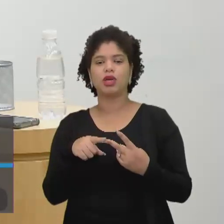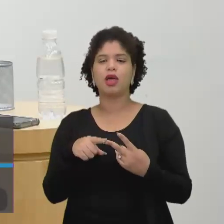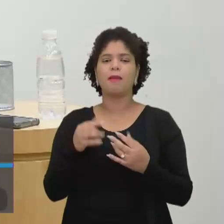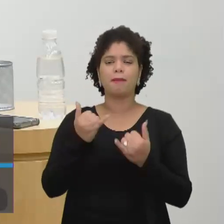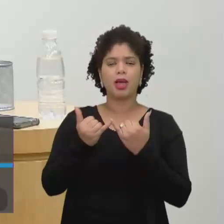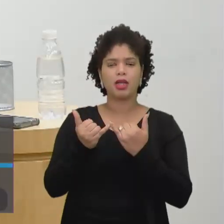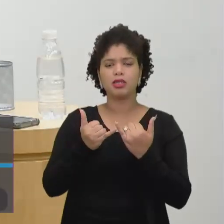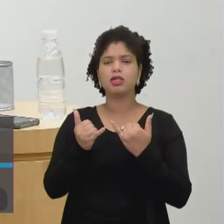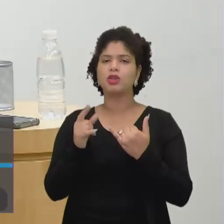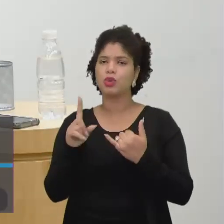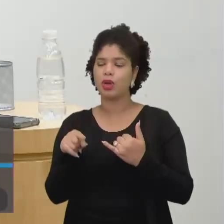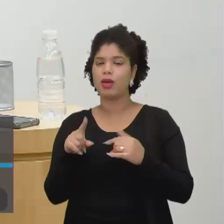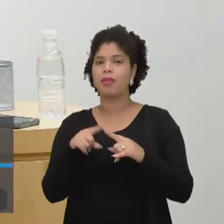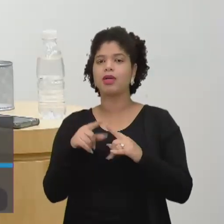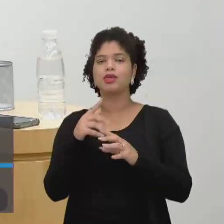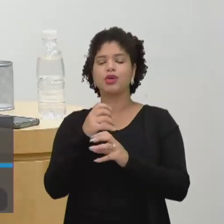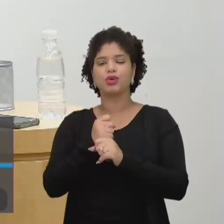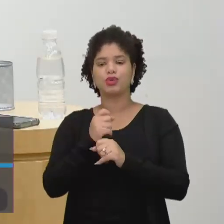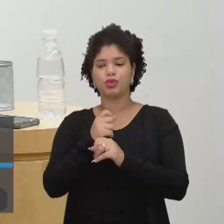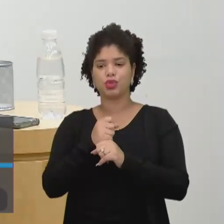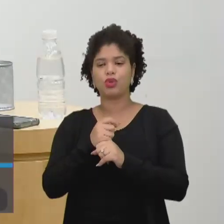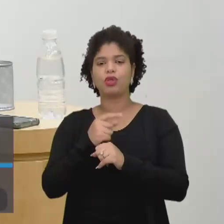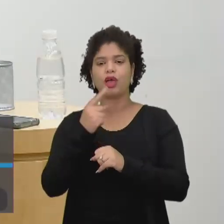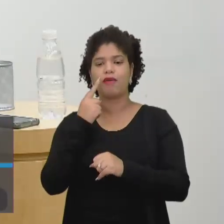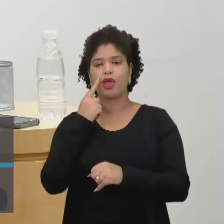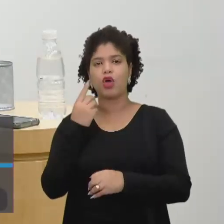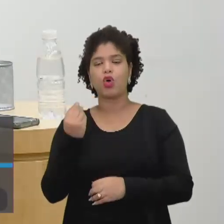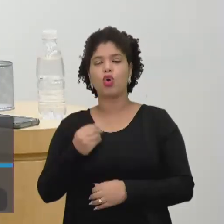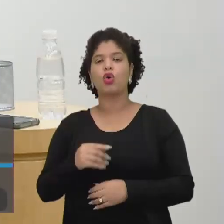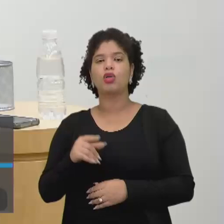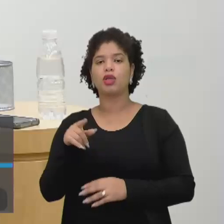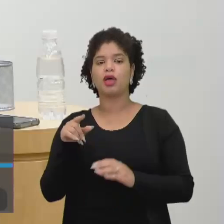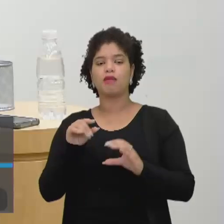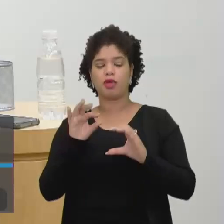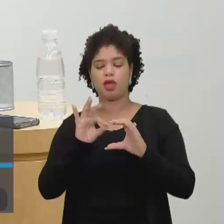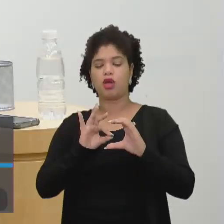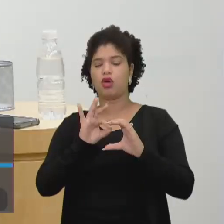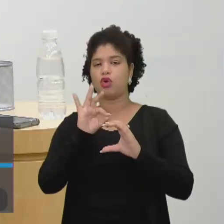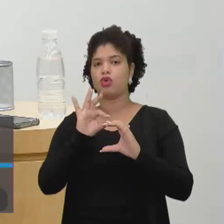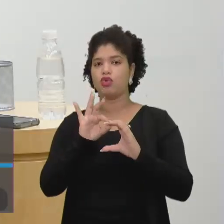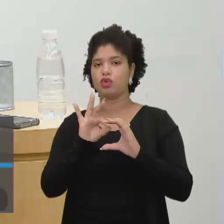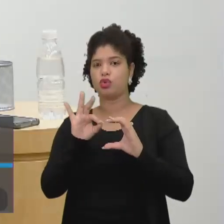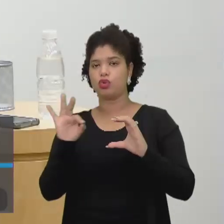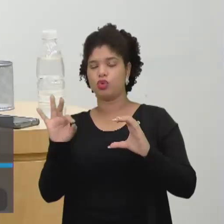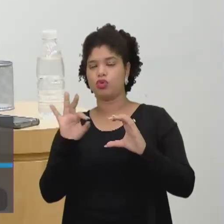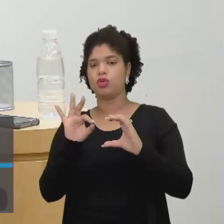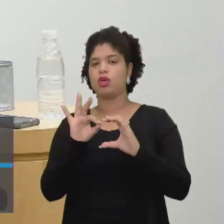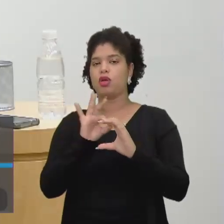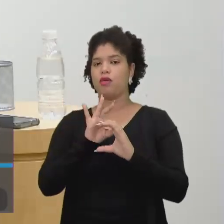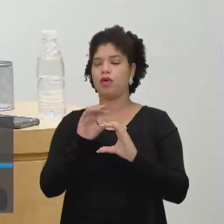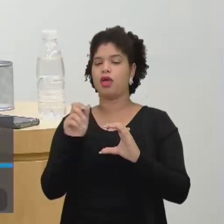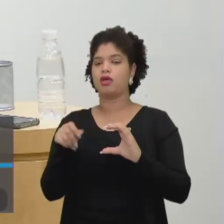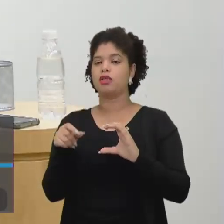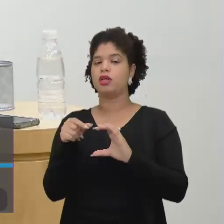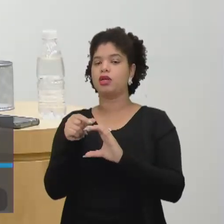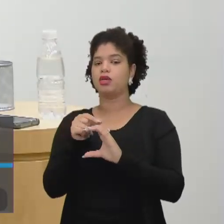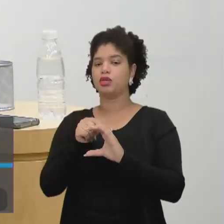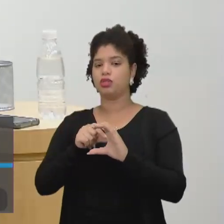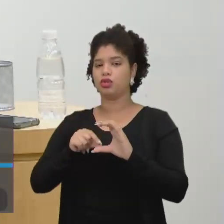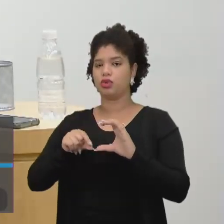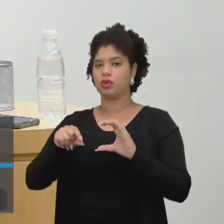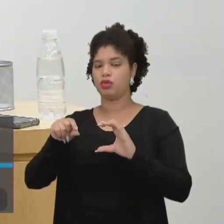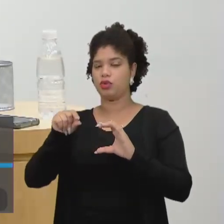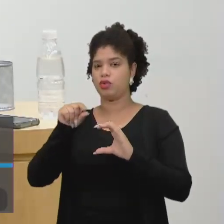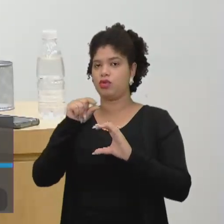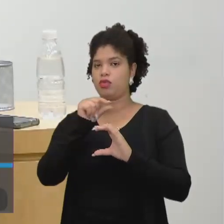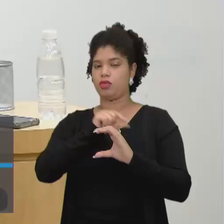É a mesma ideia para os cálculos? Até quando a gente fala em comprimento, que é o contorno, dá para fazer na circunferência, dá para fazer no círculo, porque